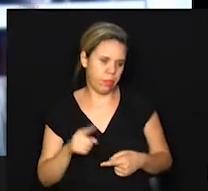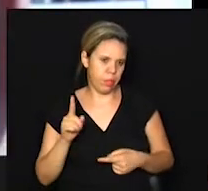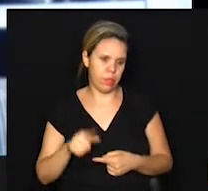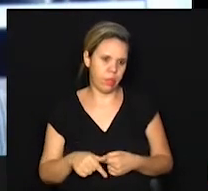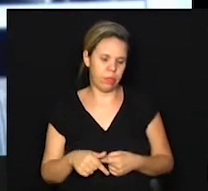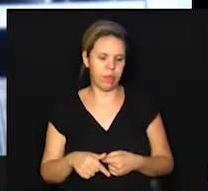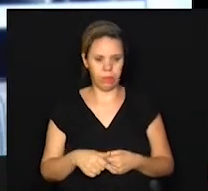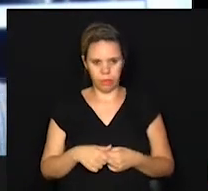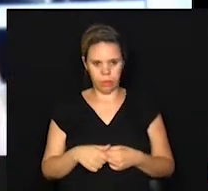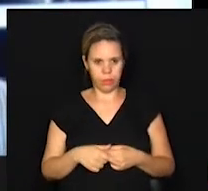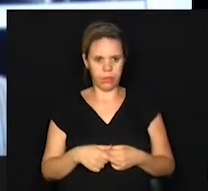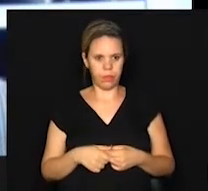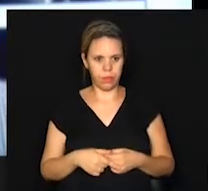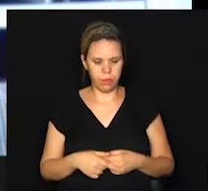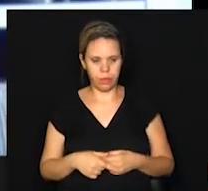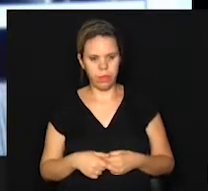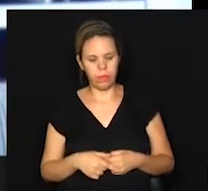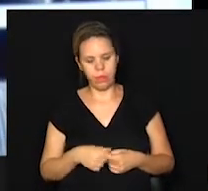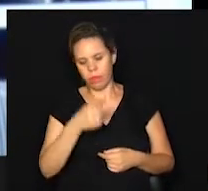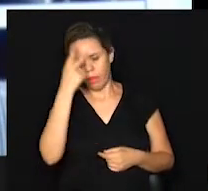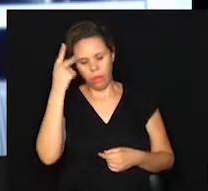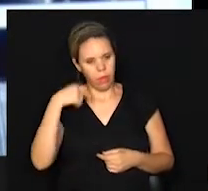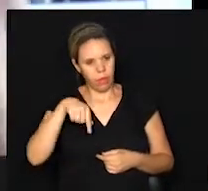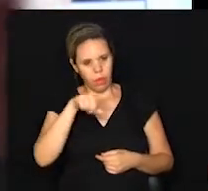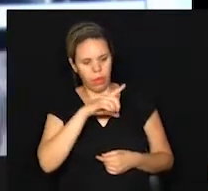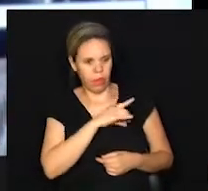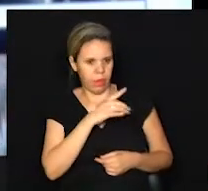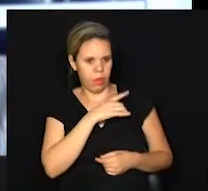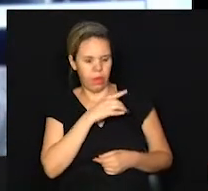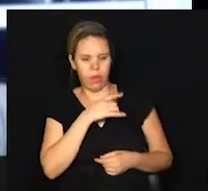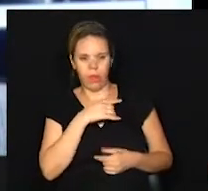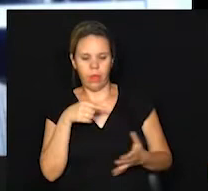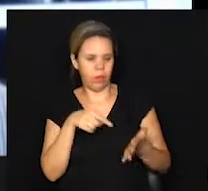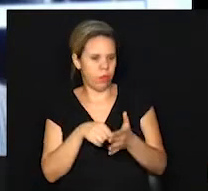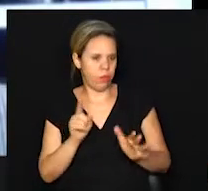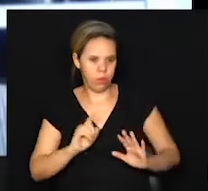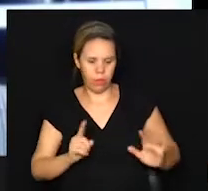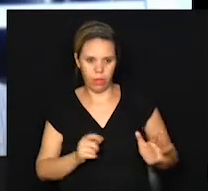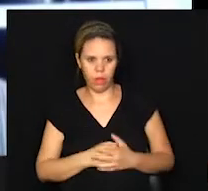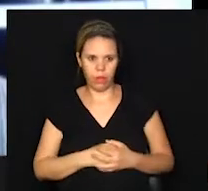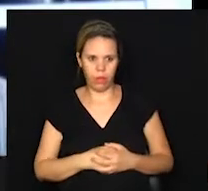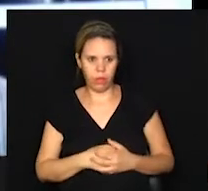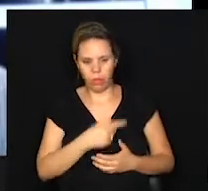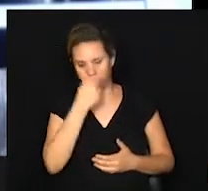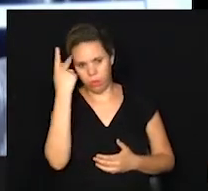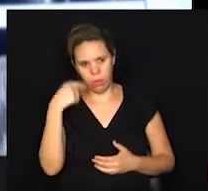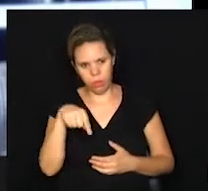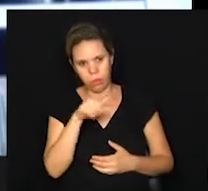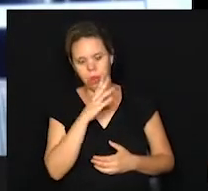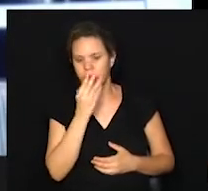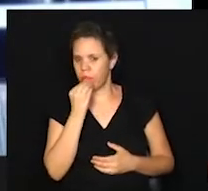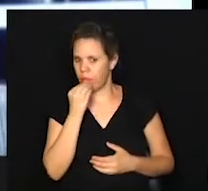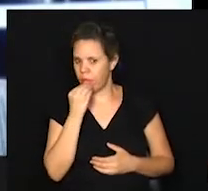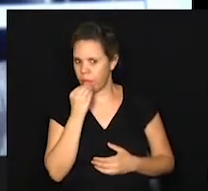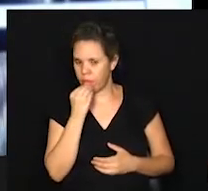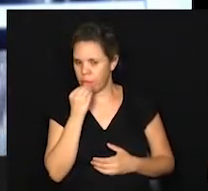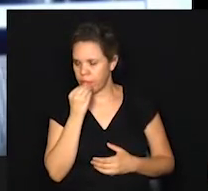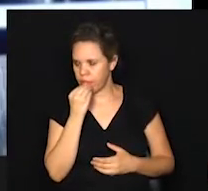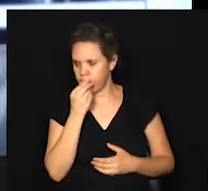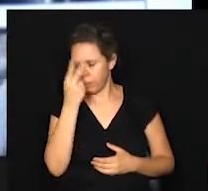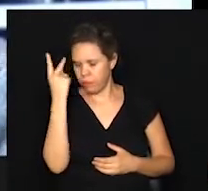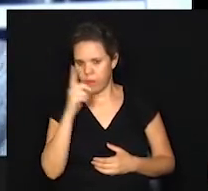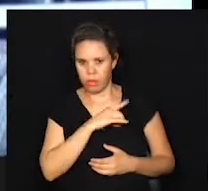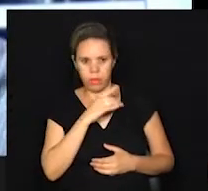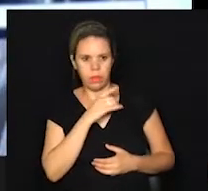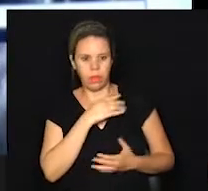modus operandi é de causar medo, para que as pessoas não denunciem, para que as pessoas se calem, para que as pessoas tenham medo de